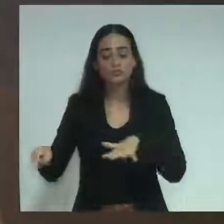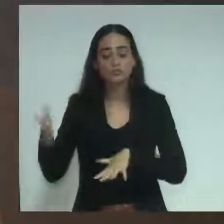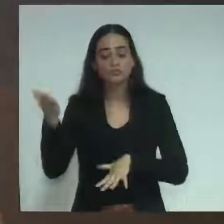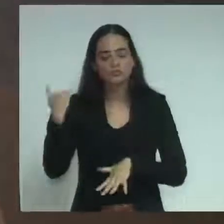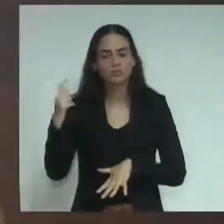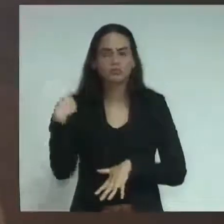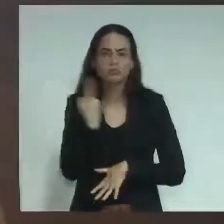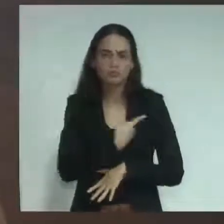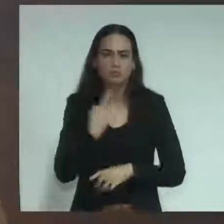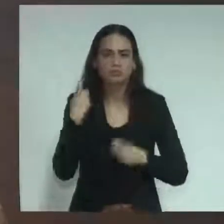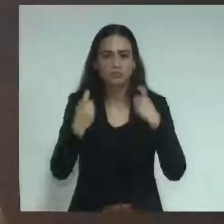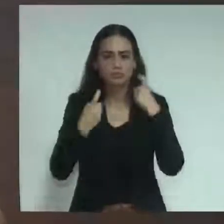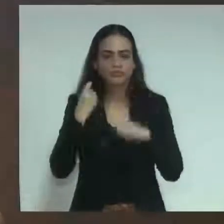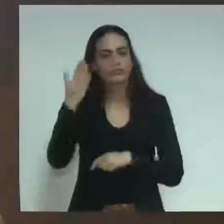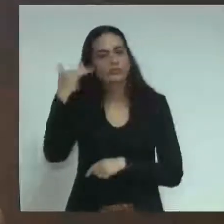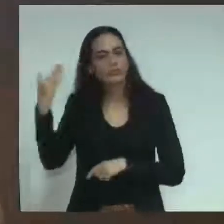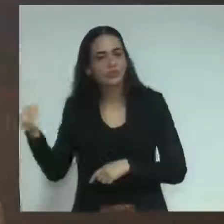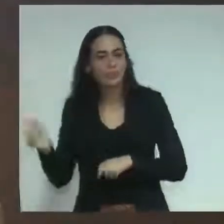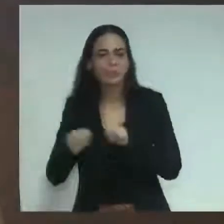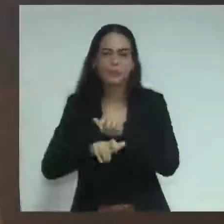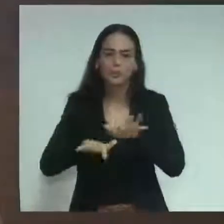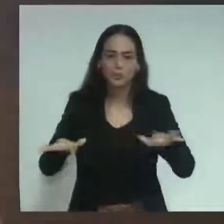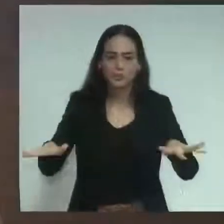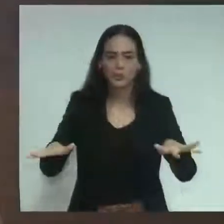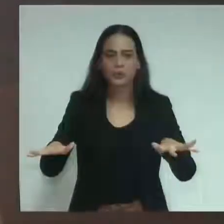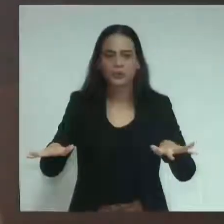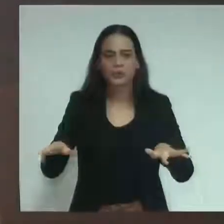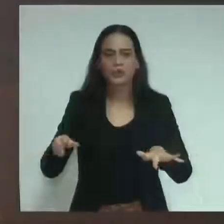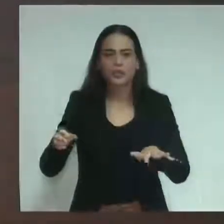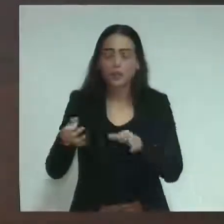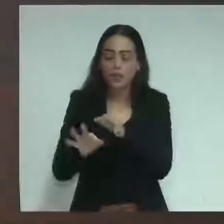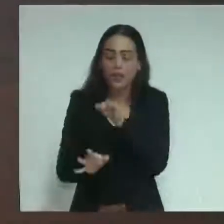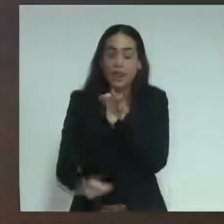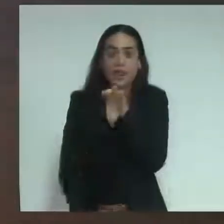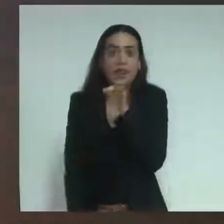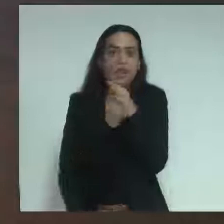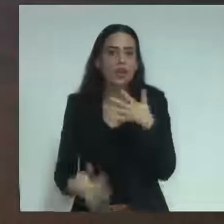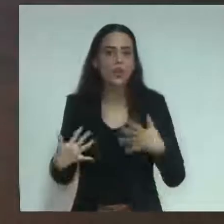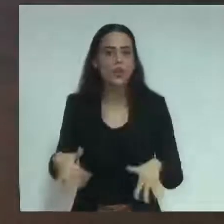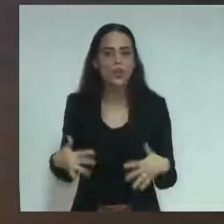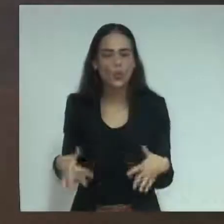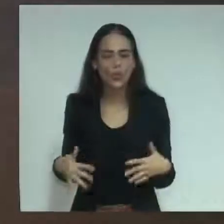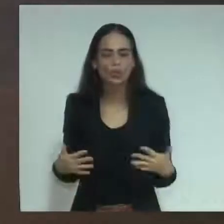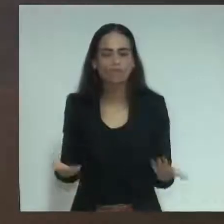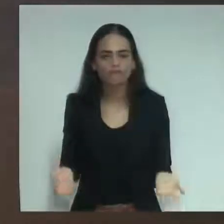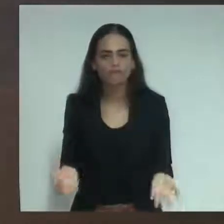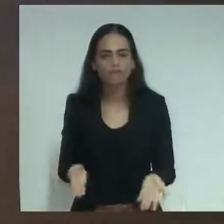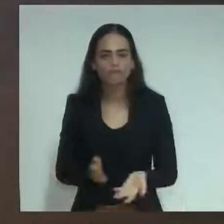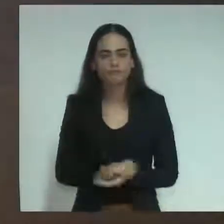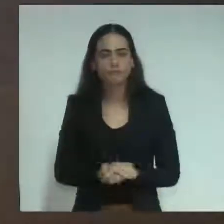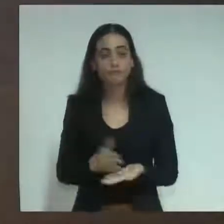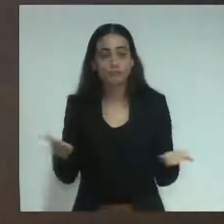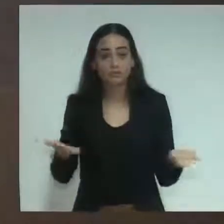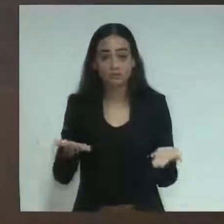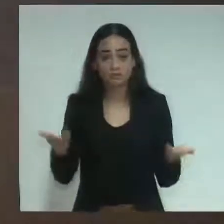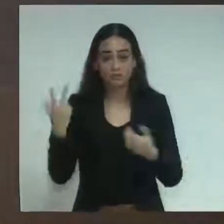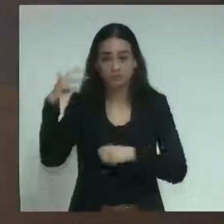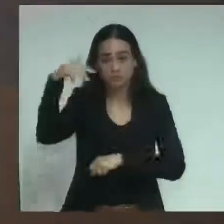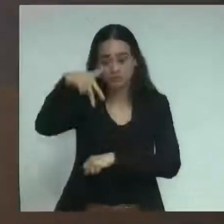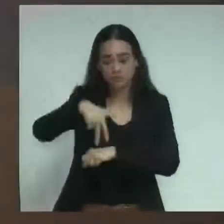sessão já famosa, né, a sessão extraordinária, que foi bem longa. O que eu queria trazer aqui